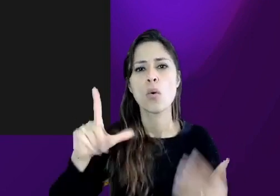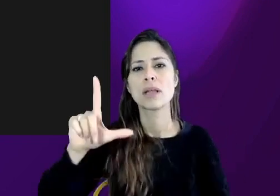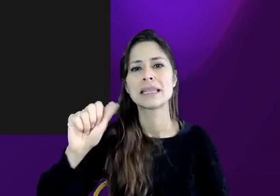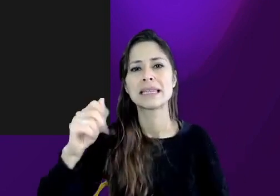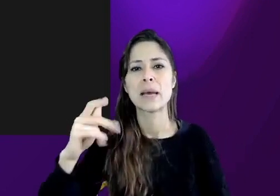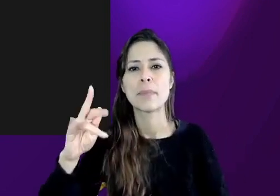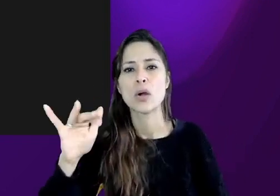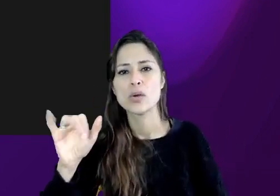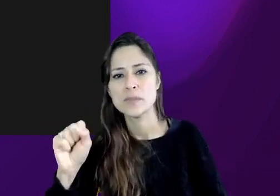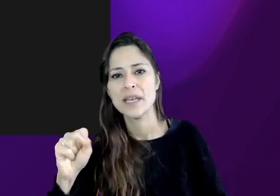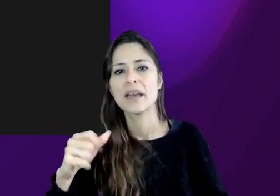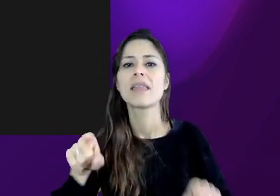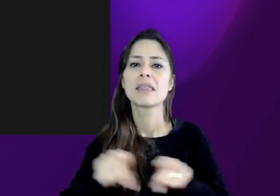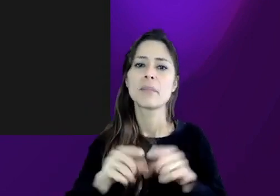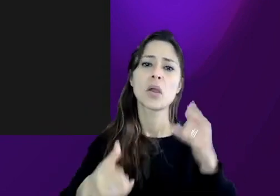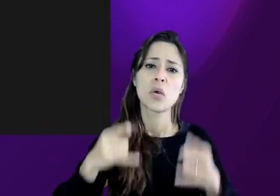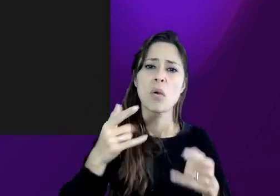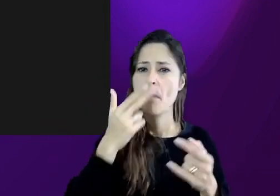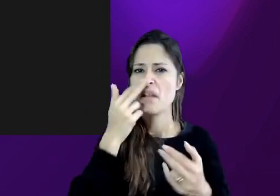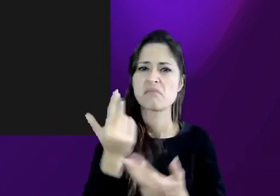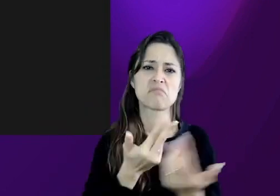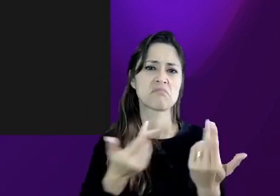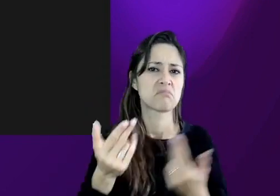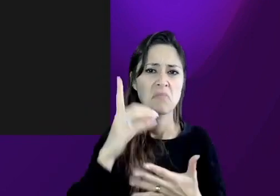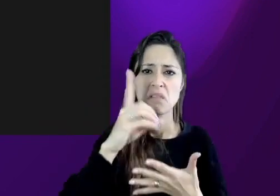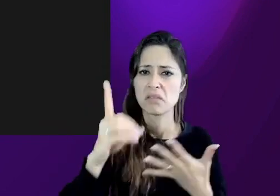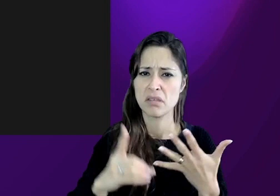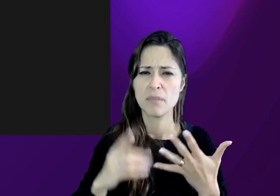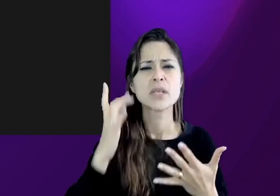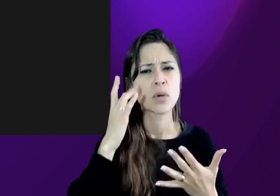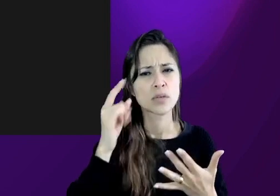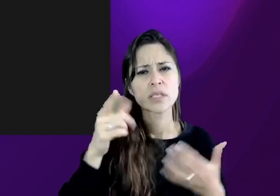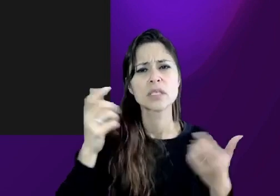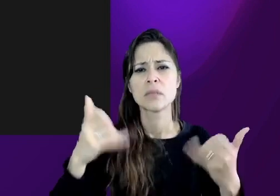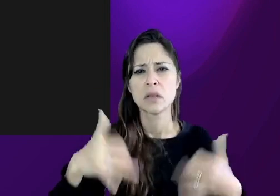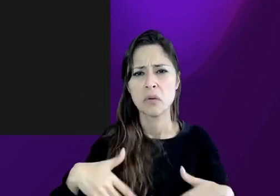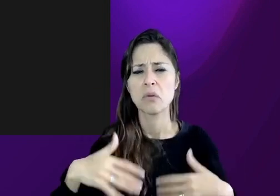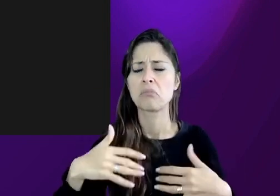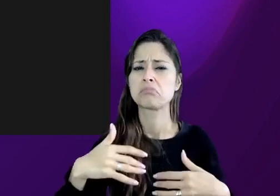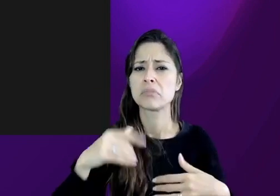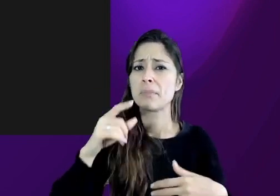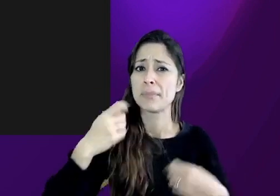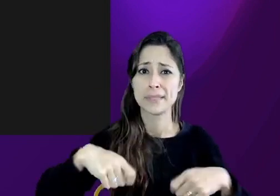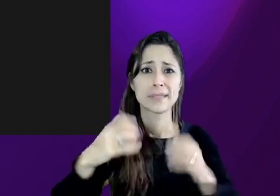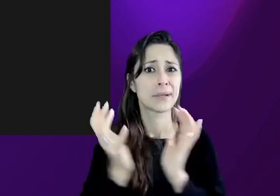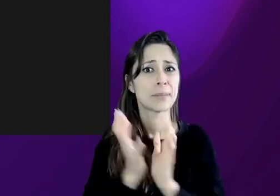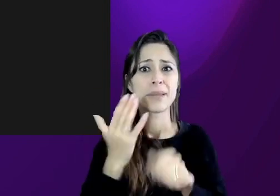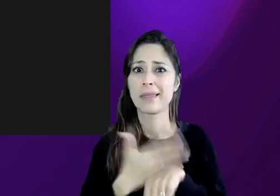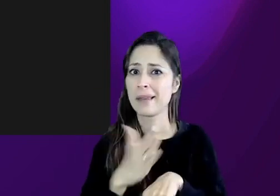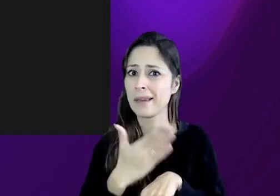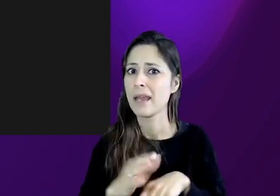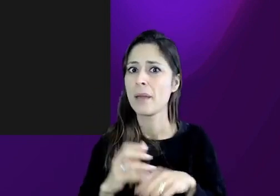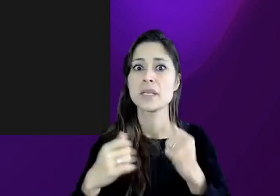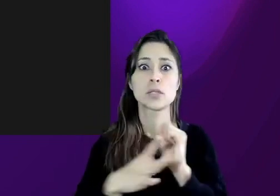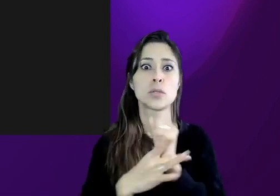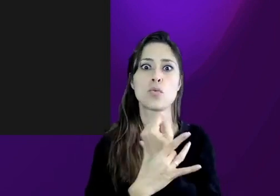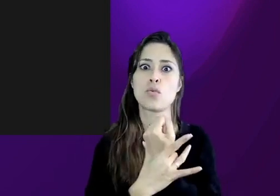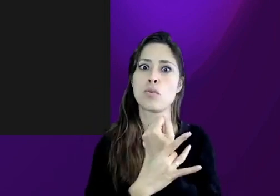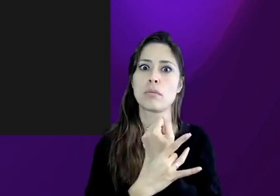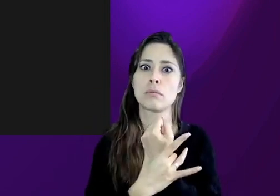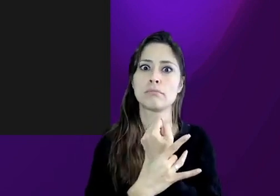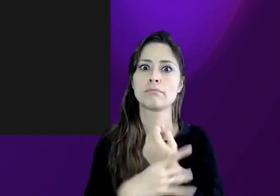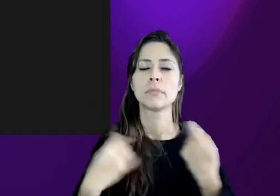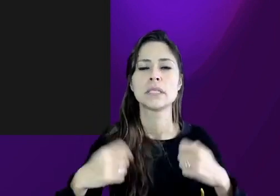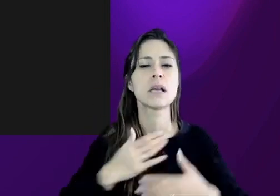robótica. Mas eu acho que você destacou um ponto fundamental, a gente precisa treinar, a gente precisa estar seguro do que está fazendo, a gente precisa estar